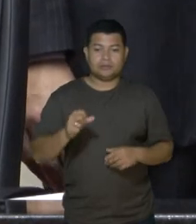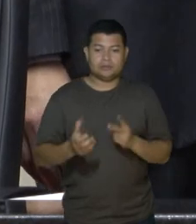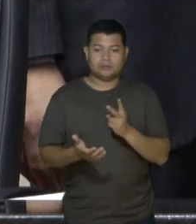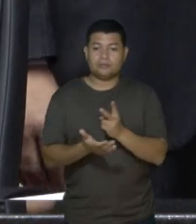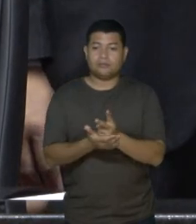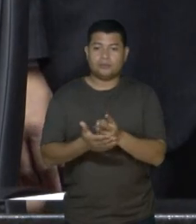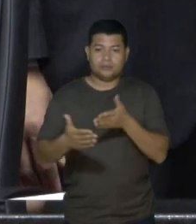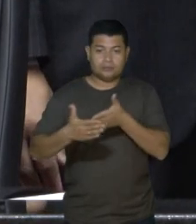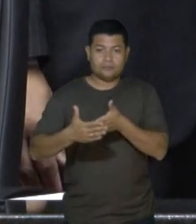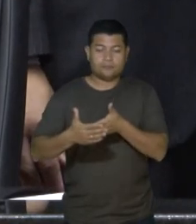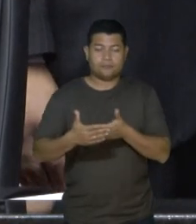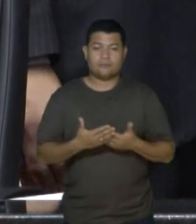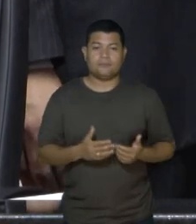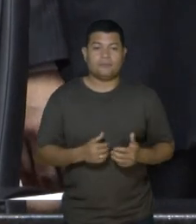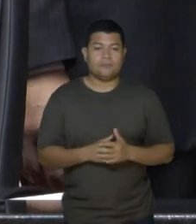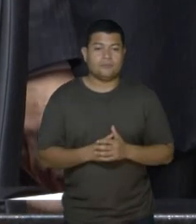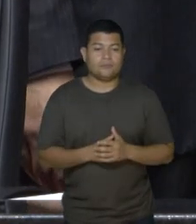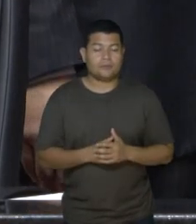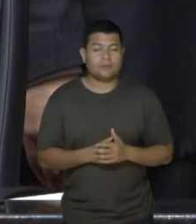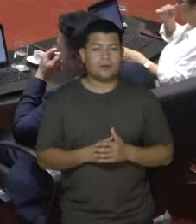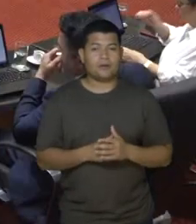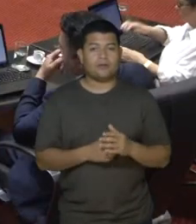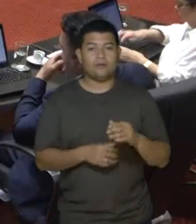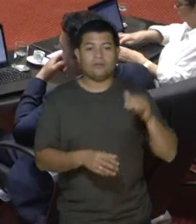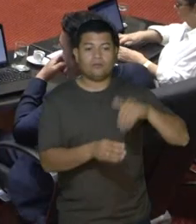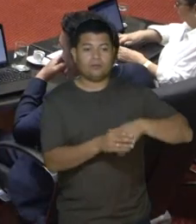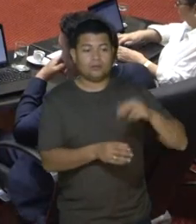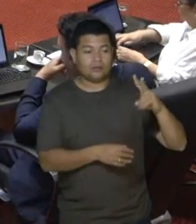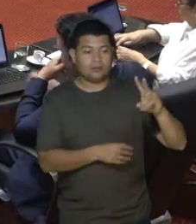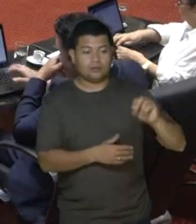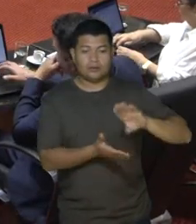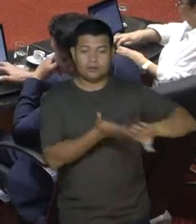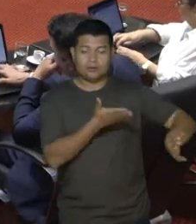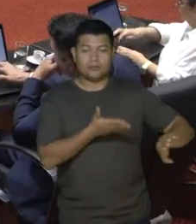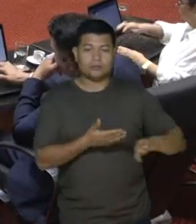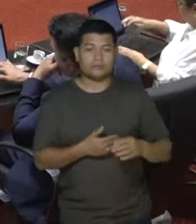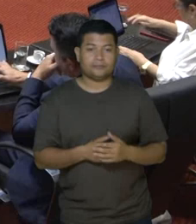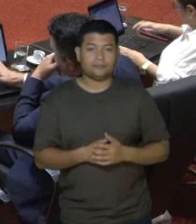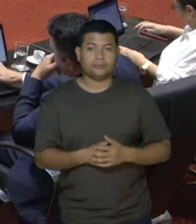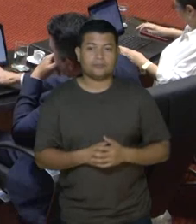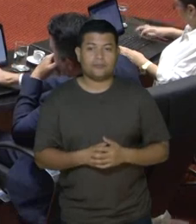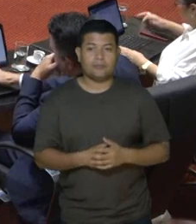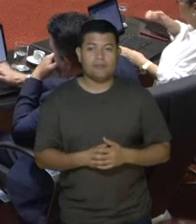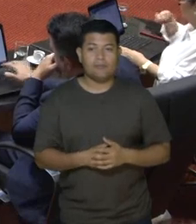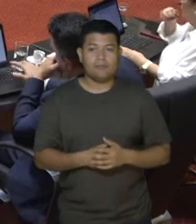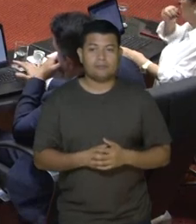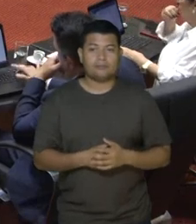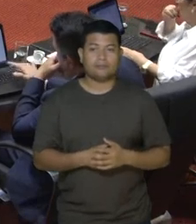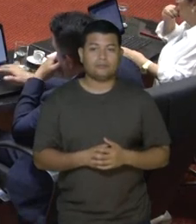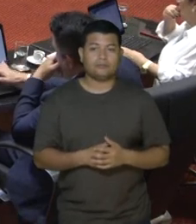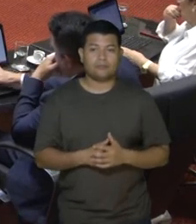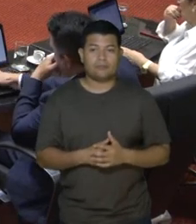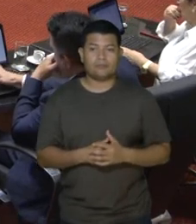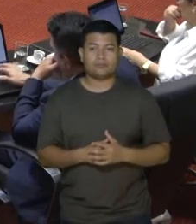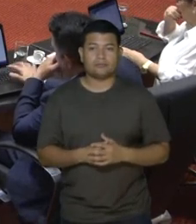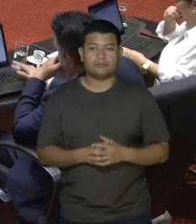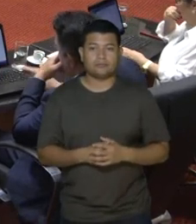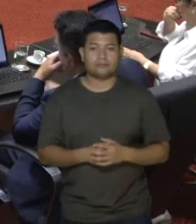vota não, rejeita o veto. Um mantém, dois rejeita.